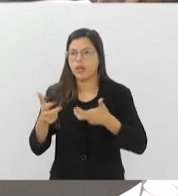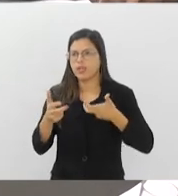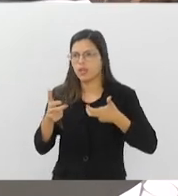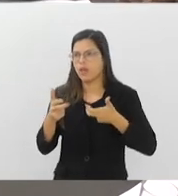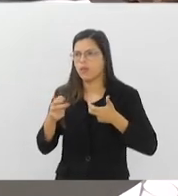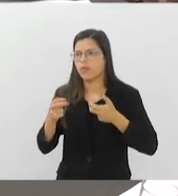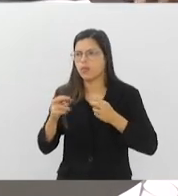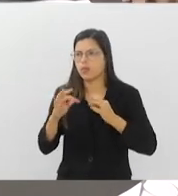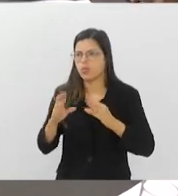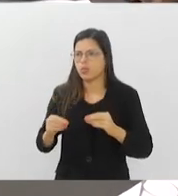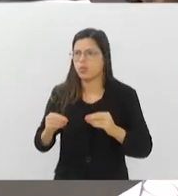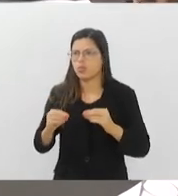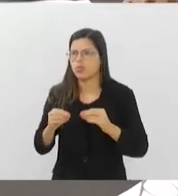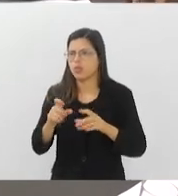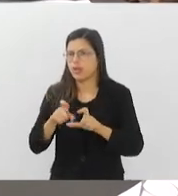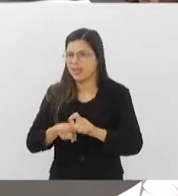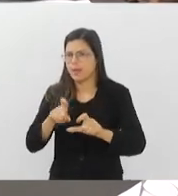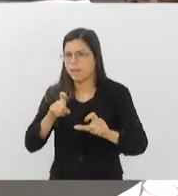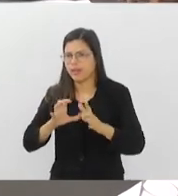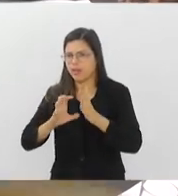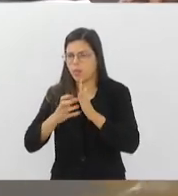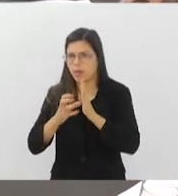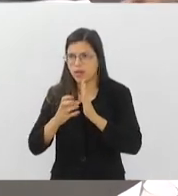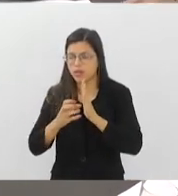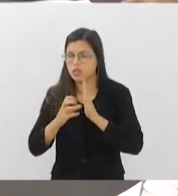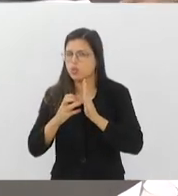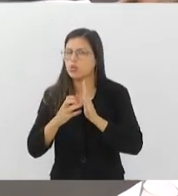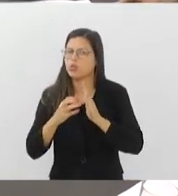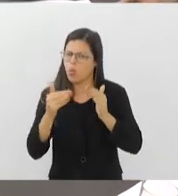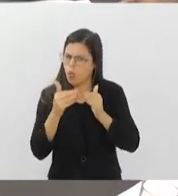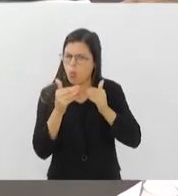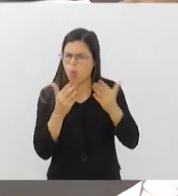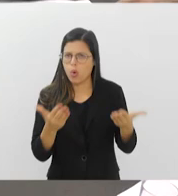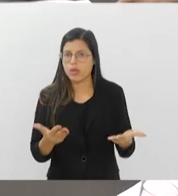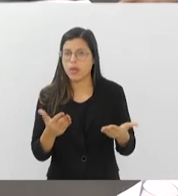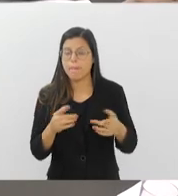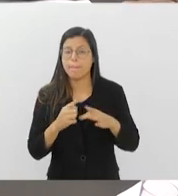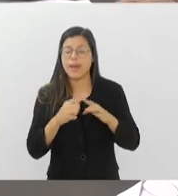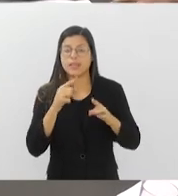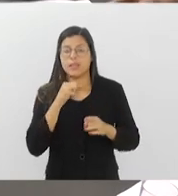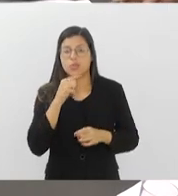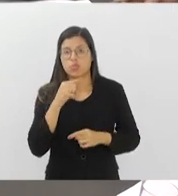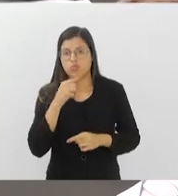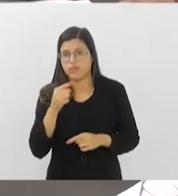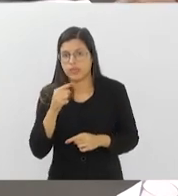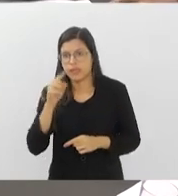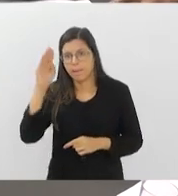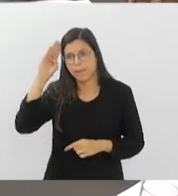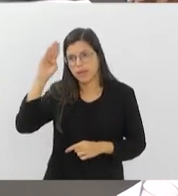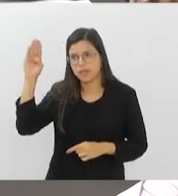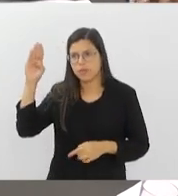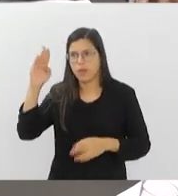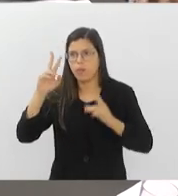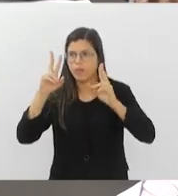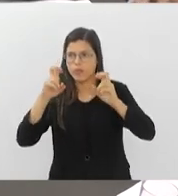gente concorda com a ideia de Vossa Excelência. Sim, sim, sim. Na realidade, a grande dúvida, que talvez seja o tema de